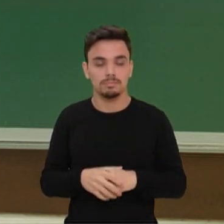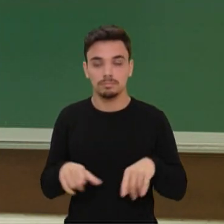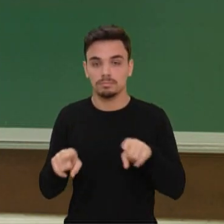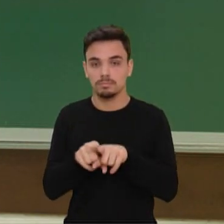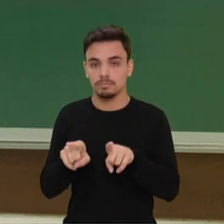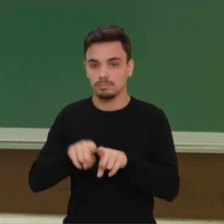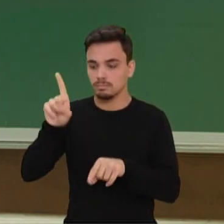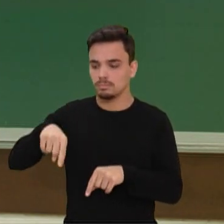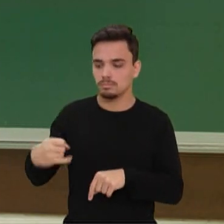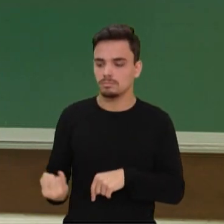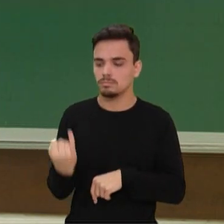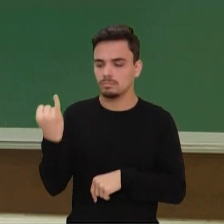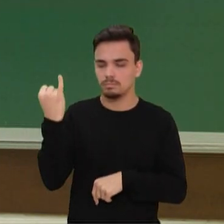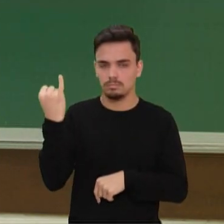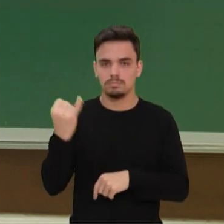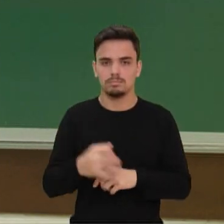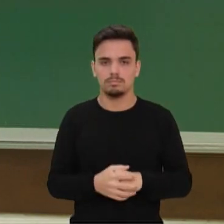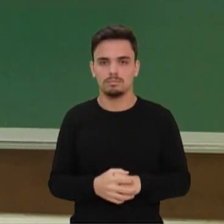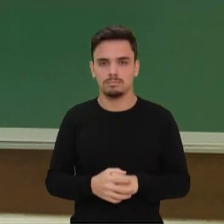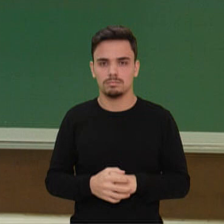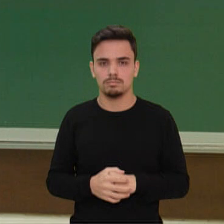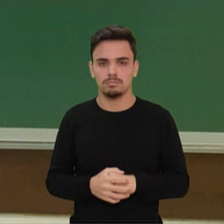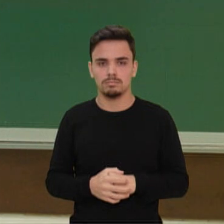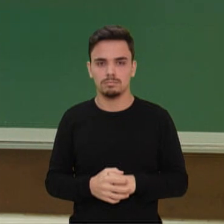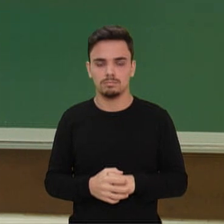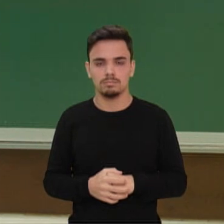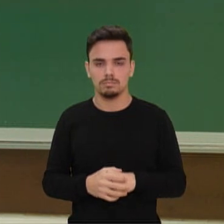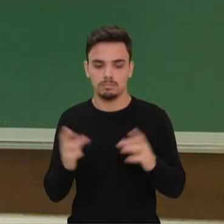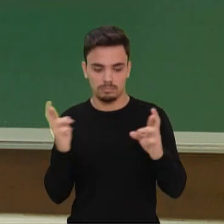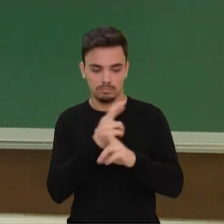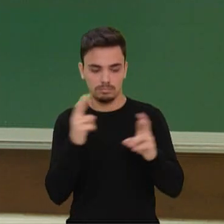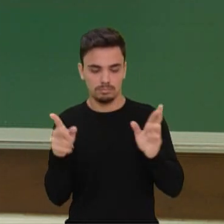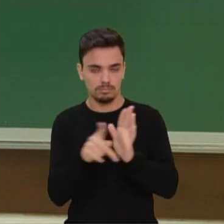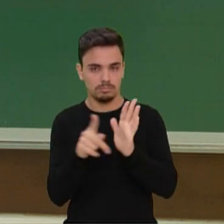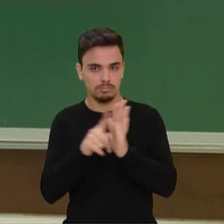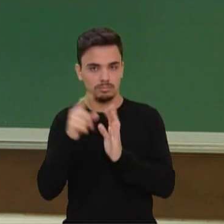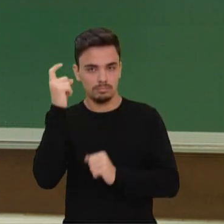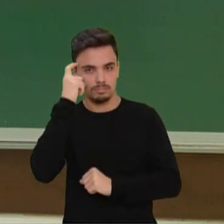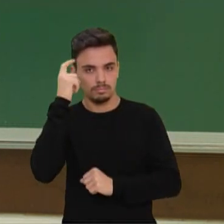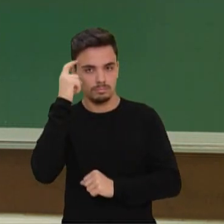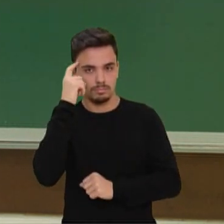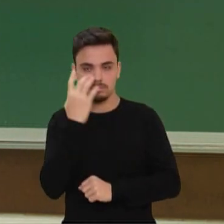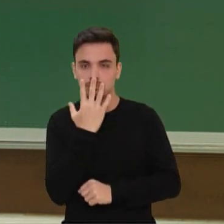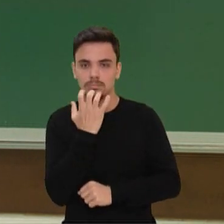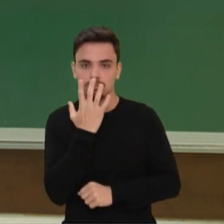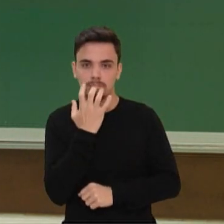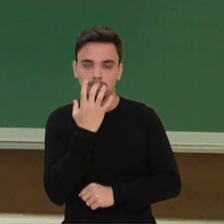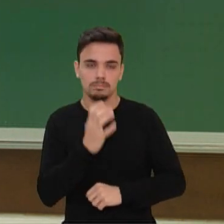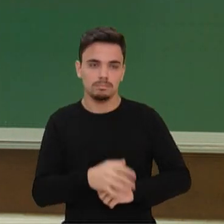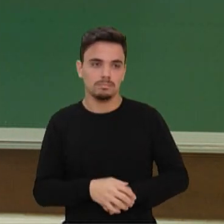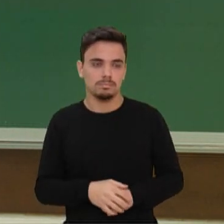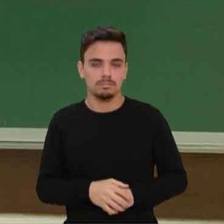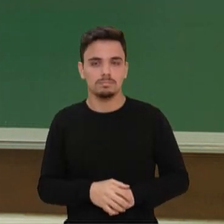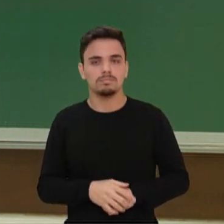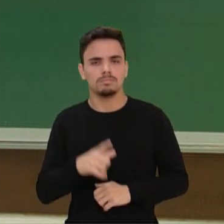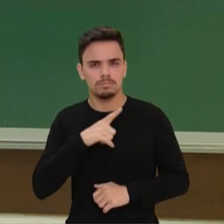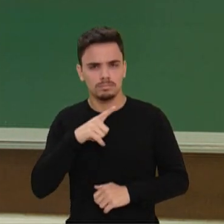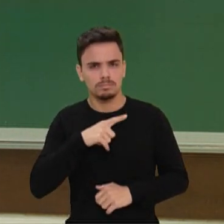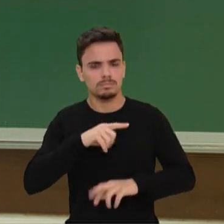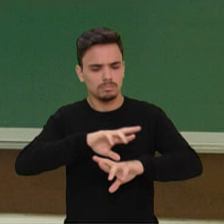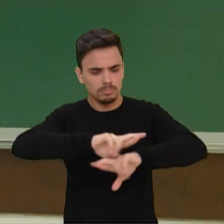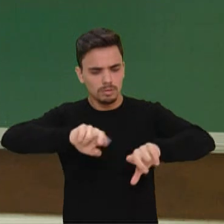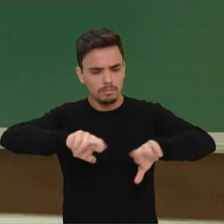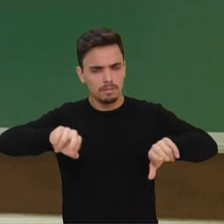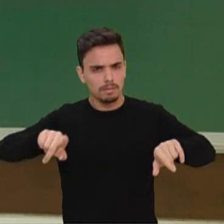isso é importante, porque está muito relacionado com o pensamento de Nietzsche, né? Que para Freud existem vários